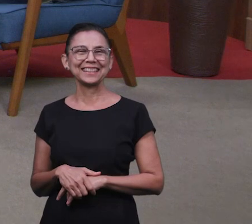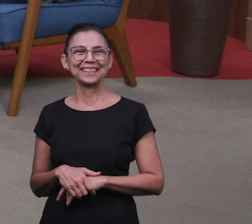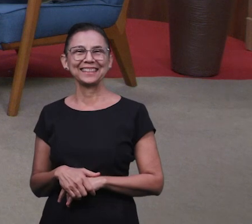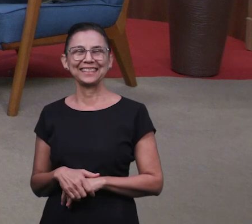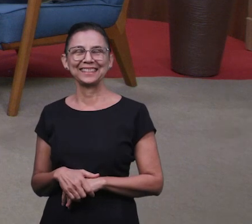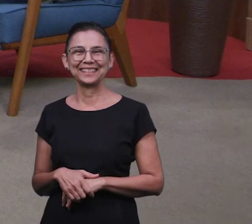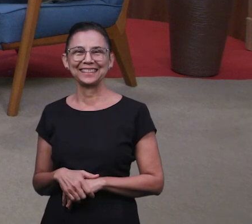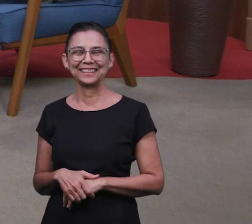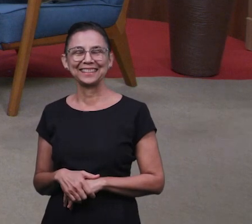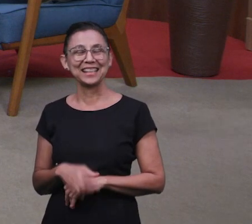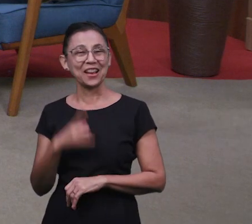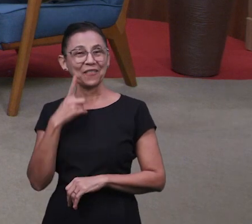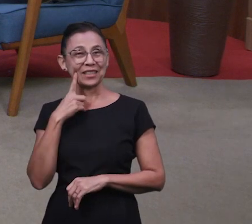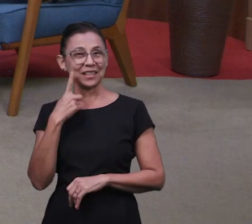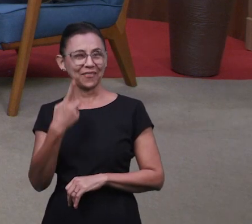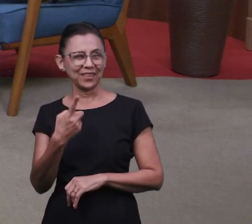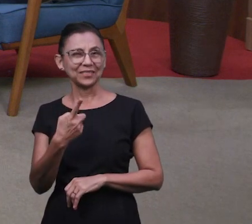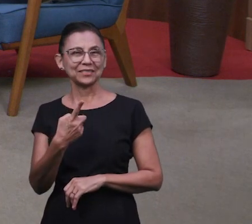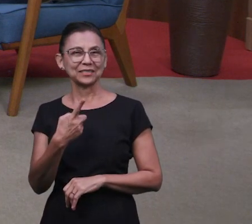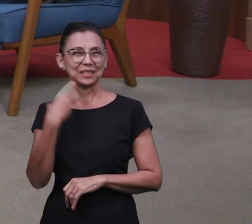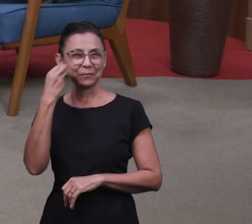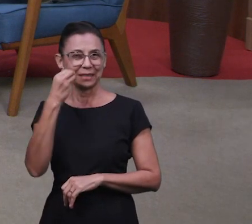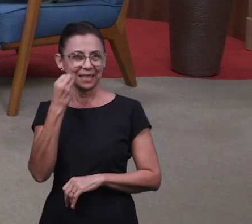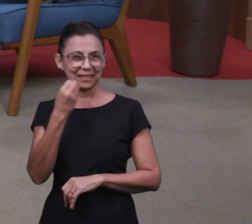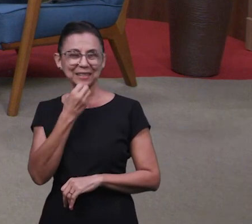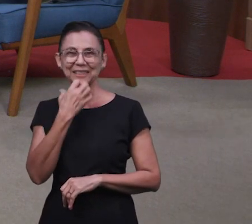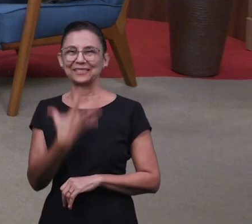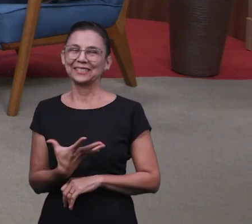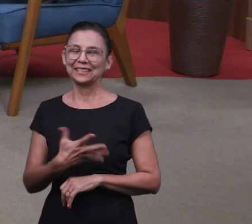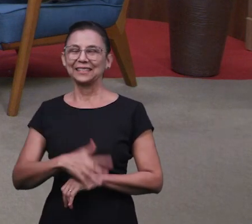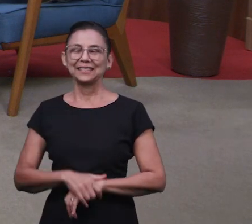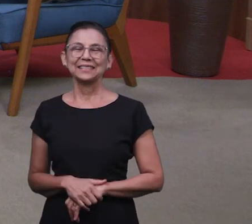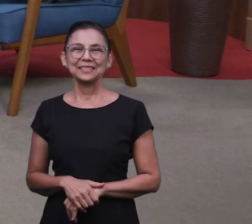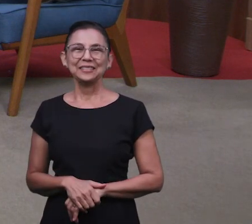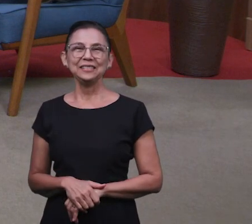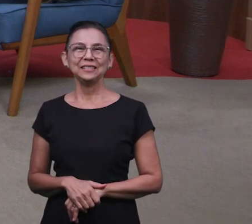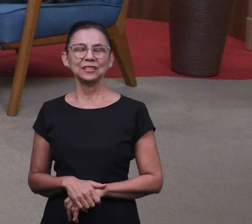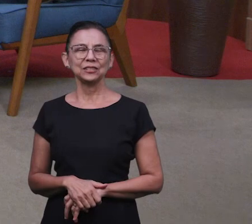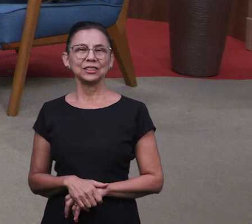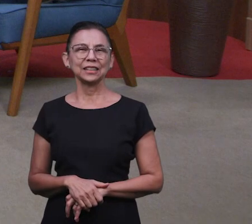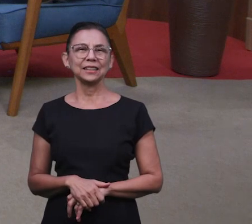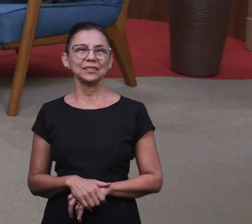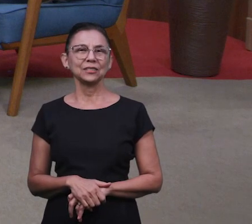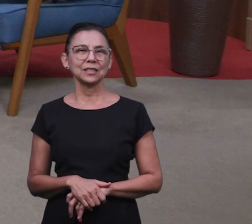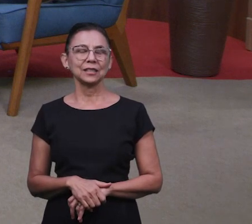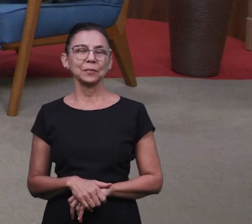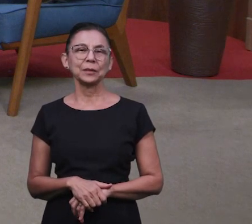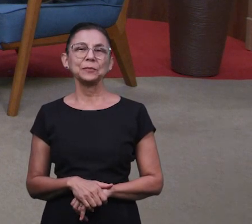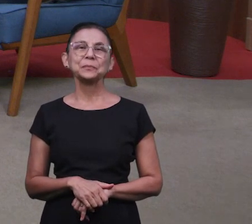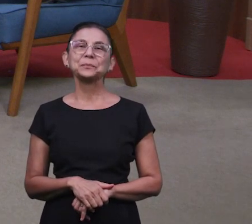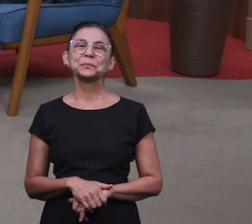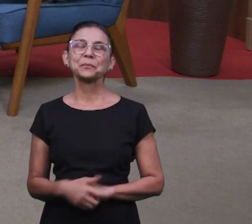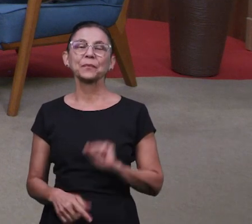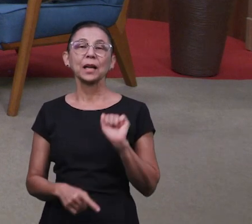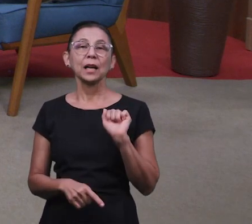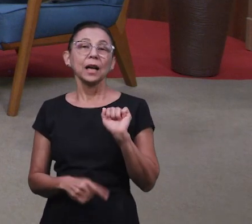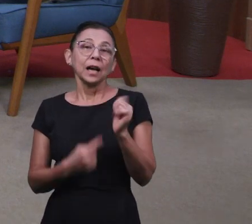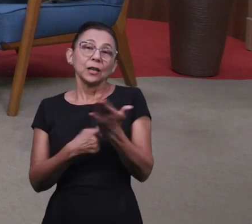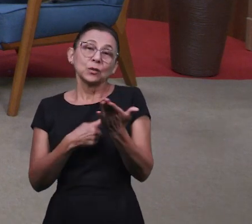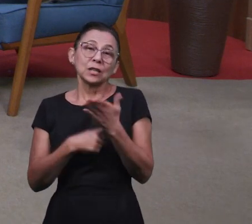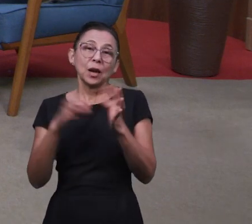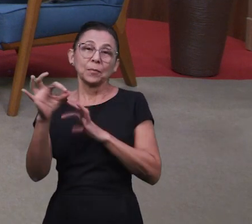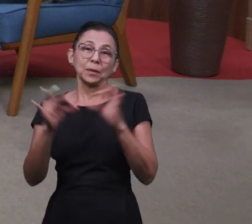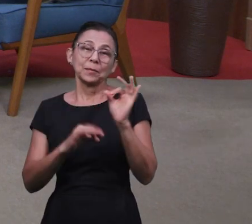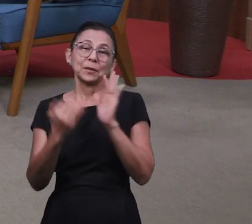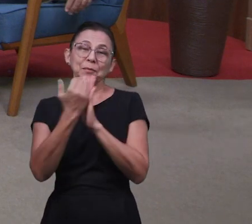tratado aqui, se está chegando para você, se o alcance é bom. Isso nos ajuda muito a fazer cada edição do Lições do Manaim. Muito